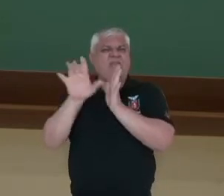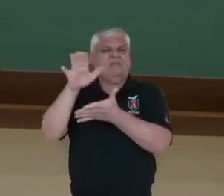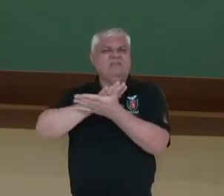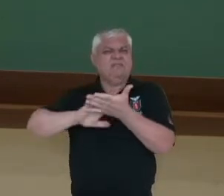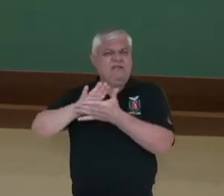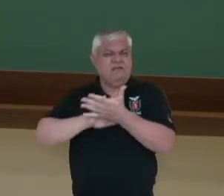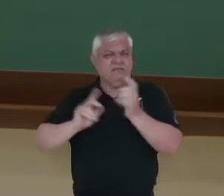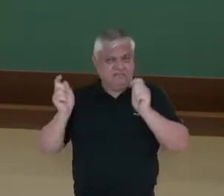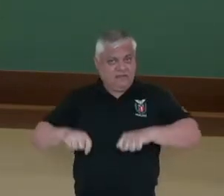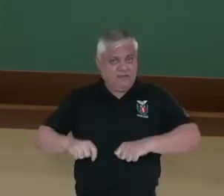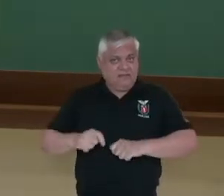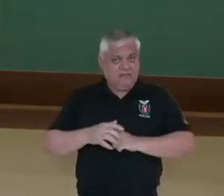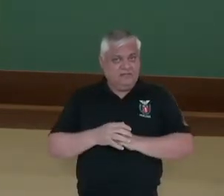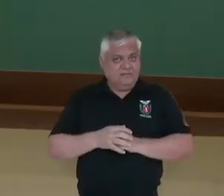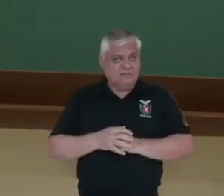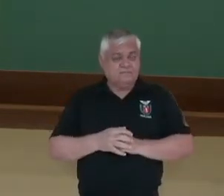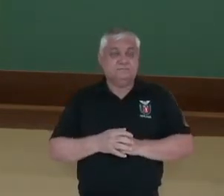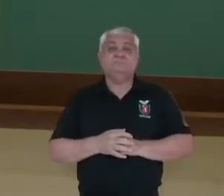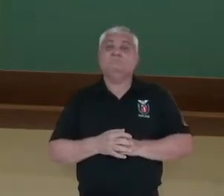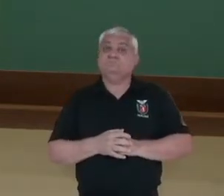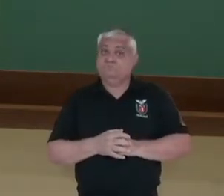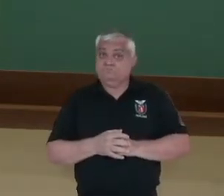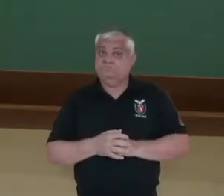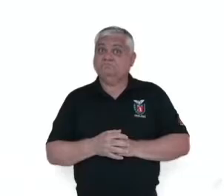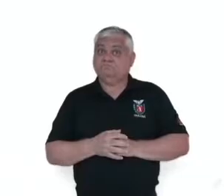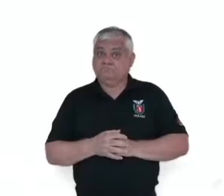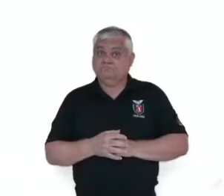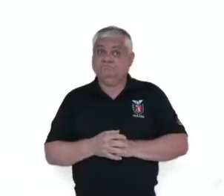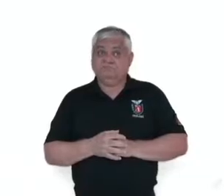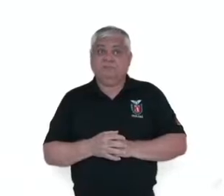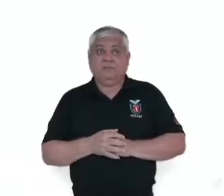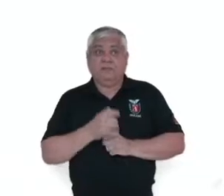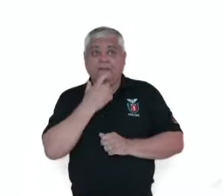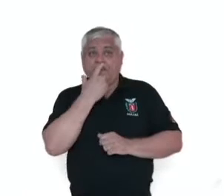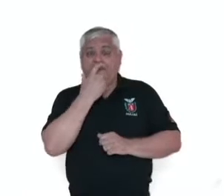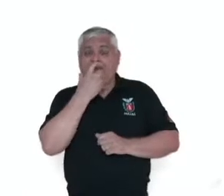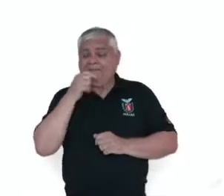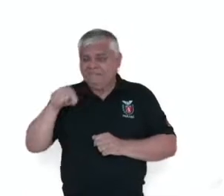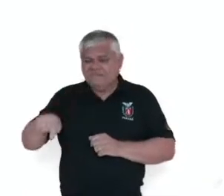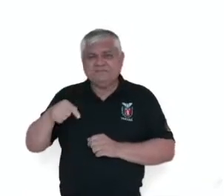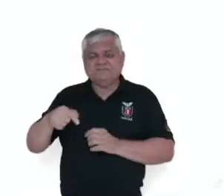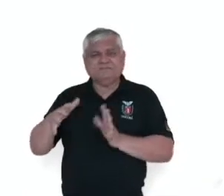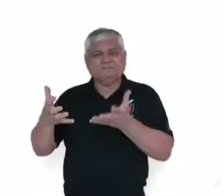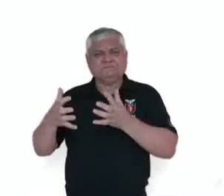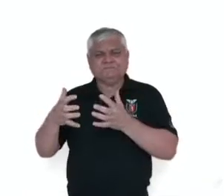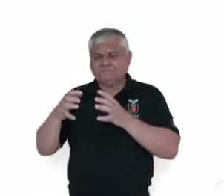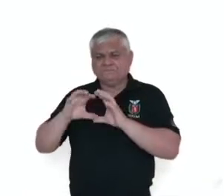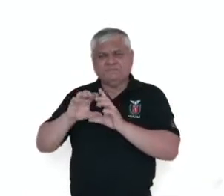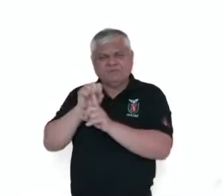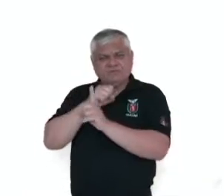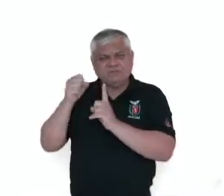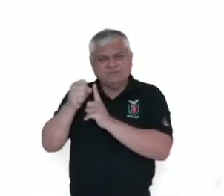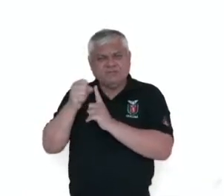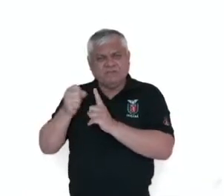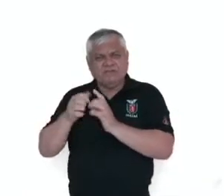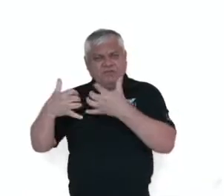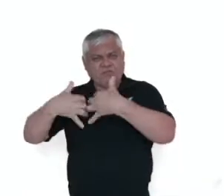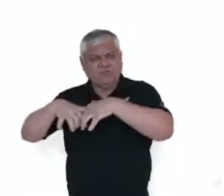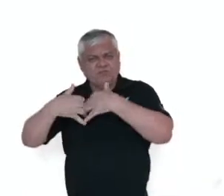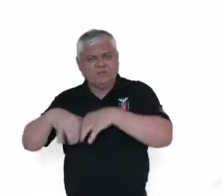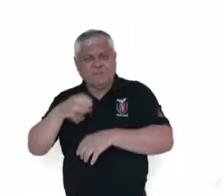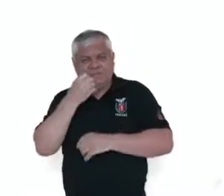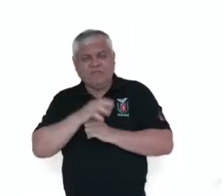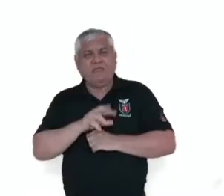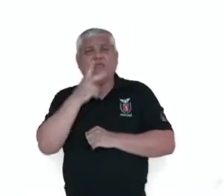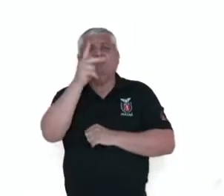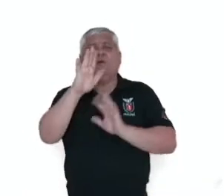sem leis? É possível pensar uma sociedade sem leis? Essa sociedade funcionaria bem? Em sua